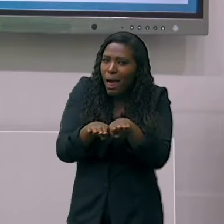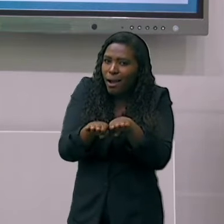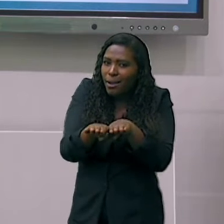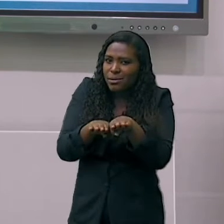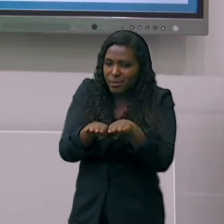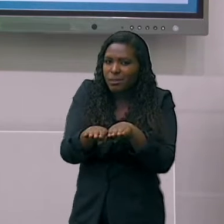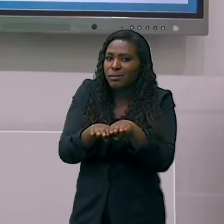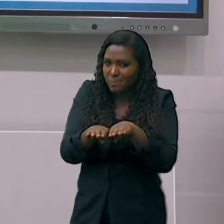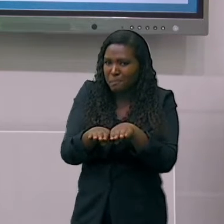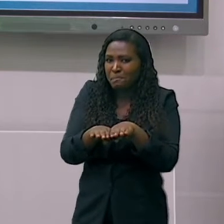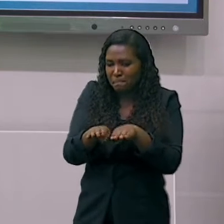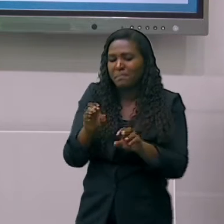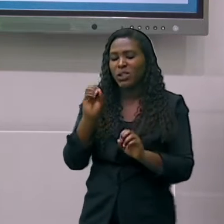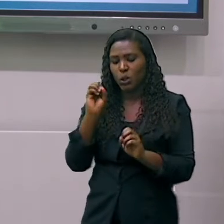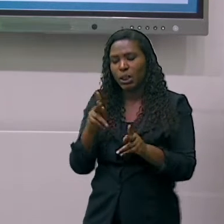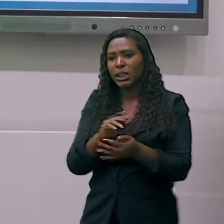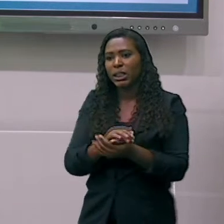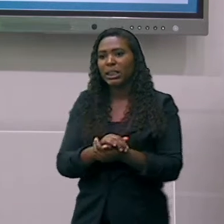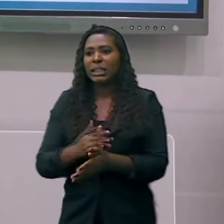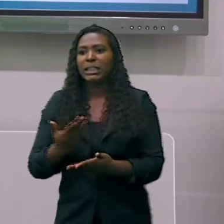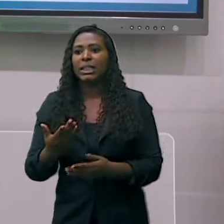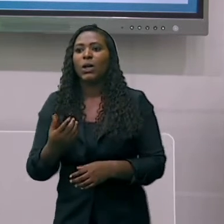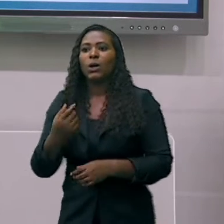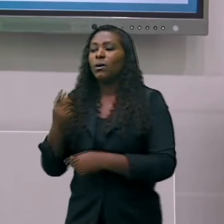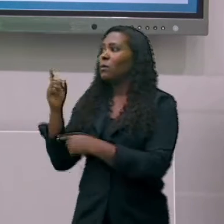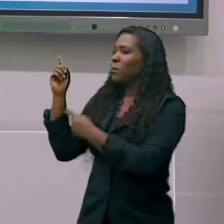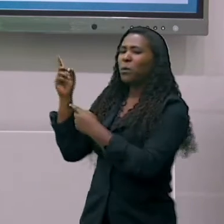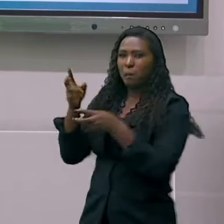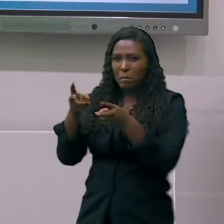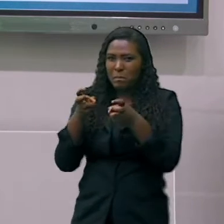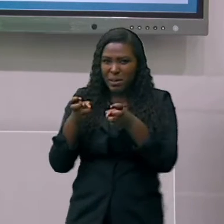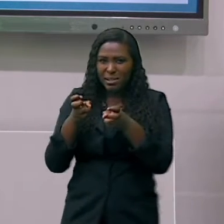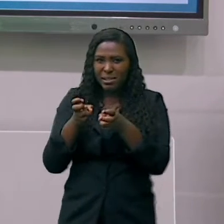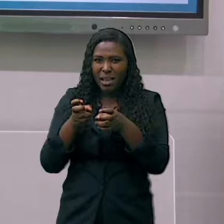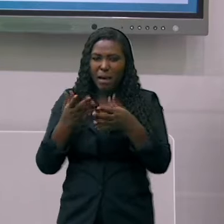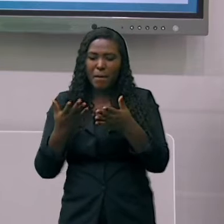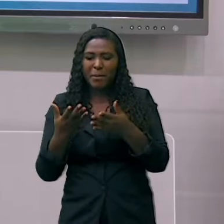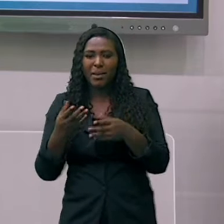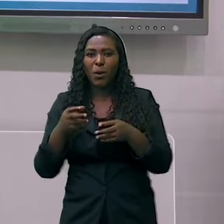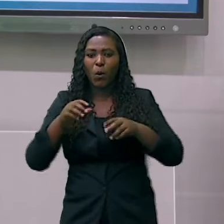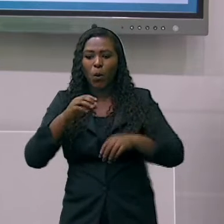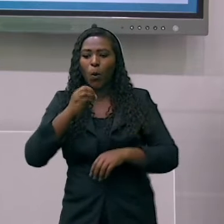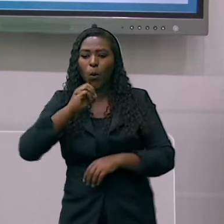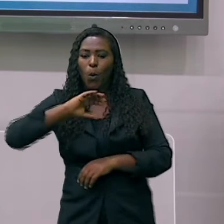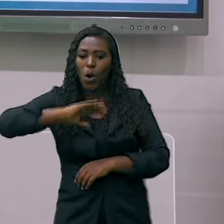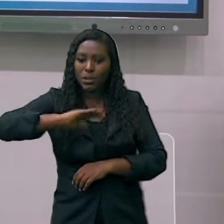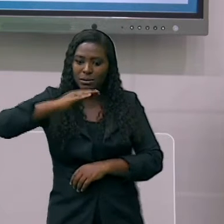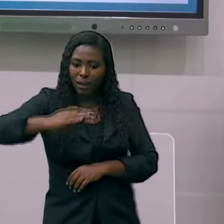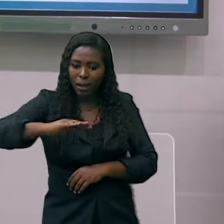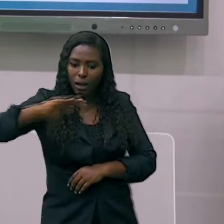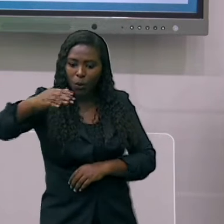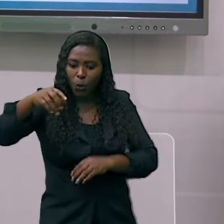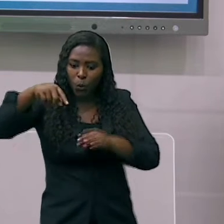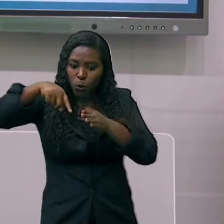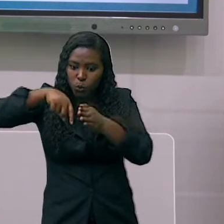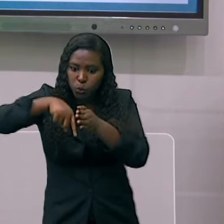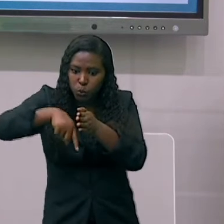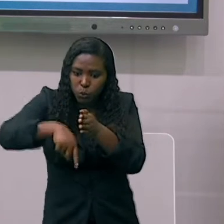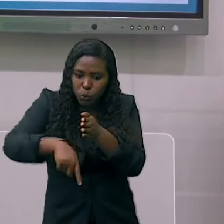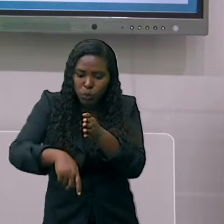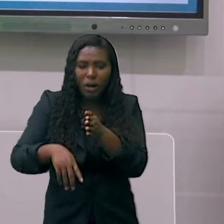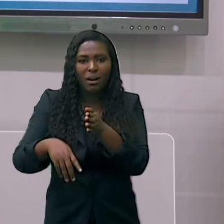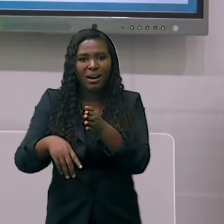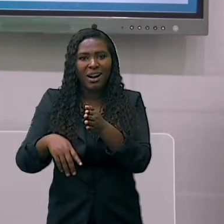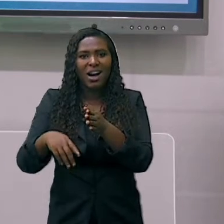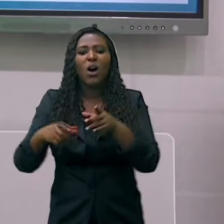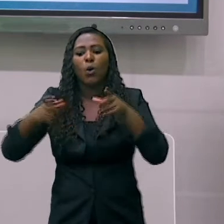uma representação da profundidade na qual localiza-se a Fossa das